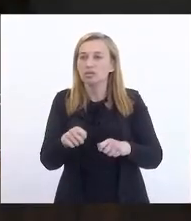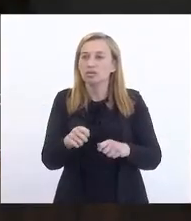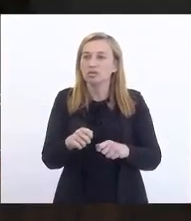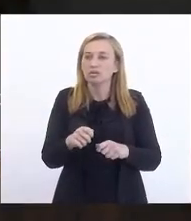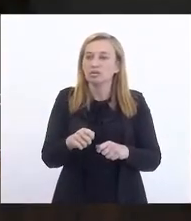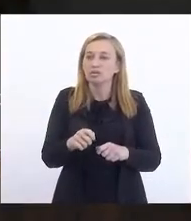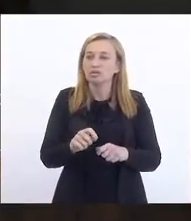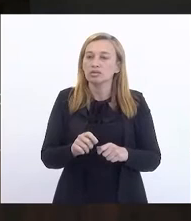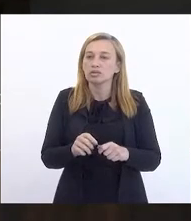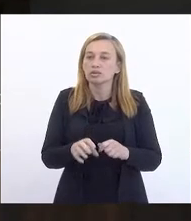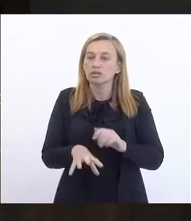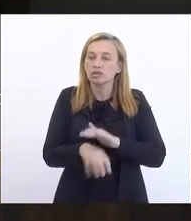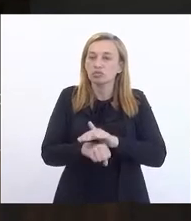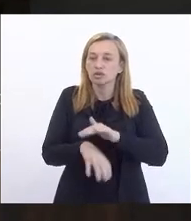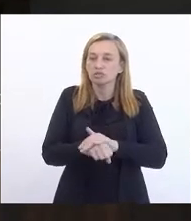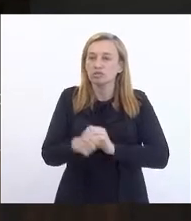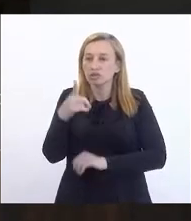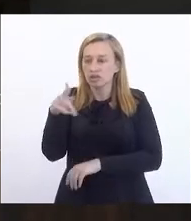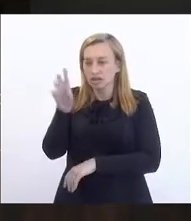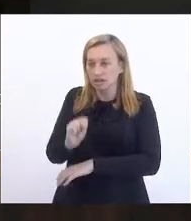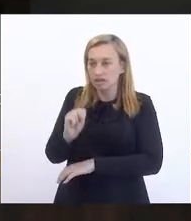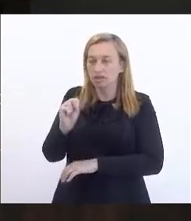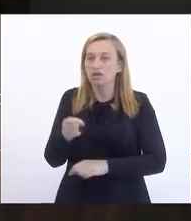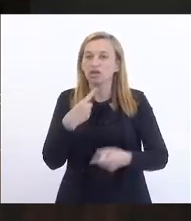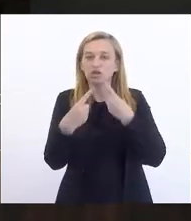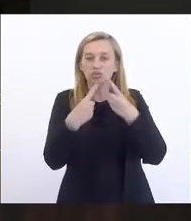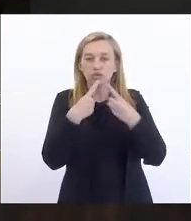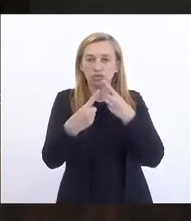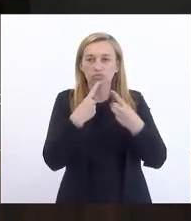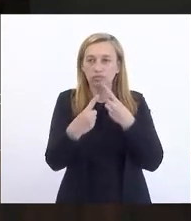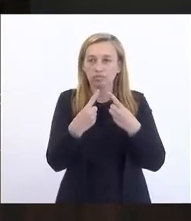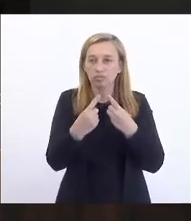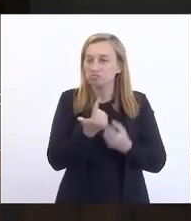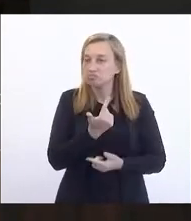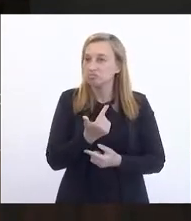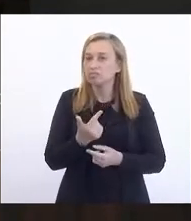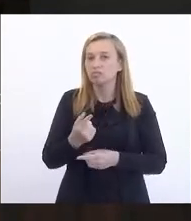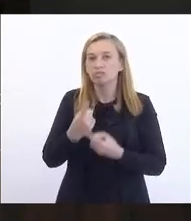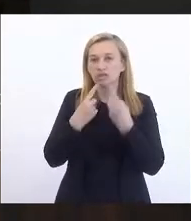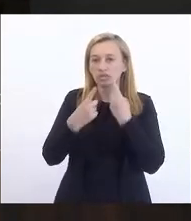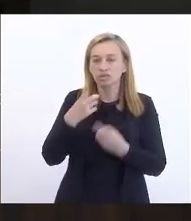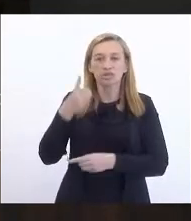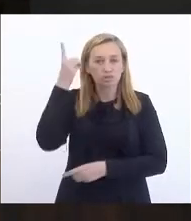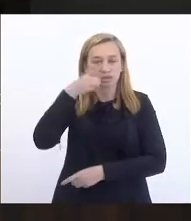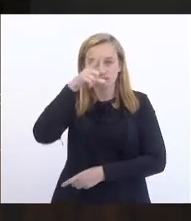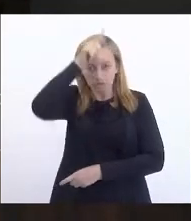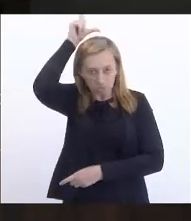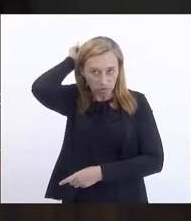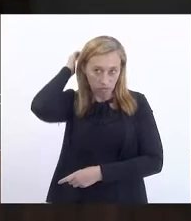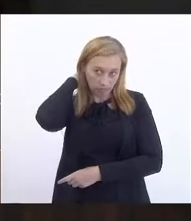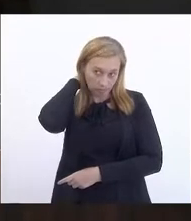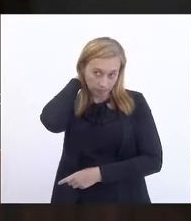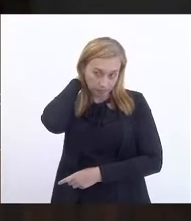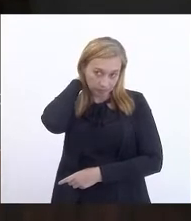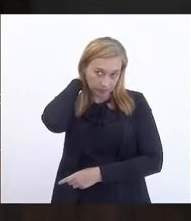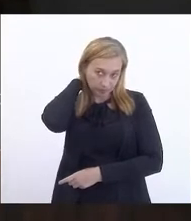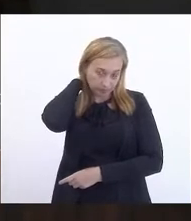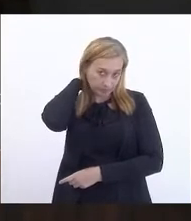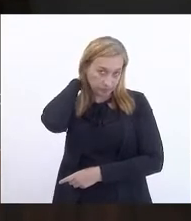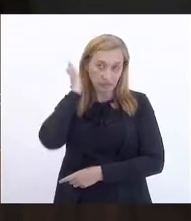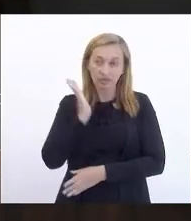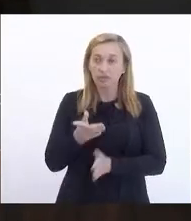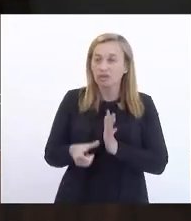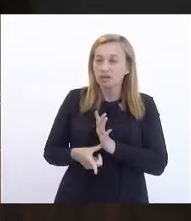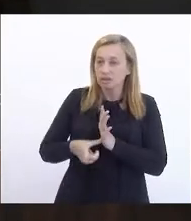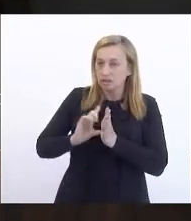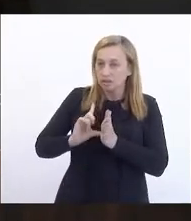da exploração de gás. Em discussão, para discutir, deputado Luiz Paulo, desde já antes,